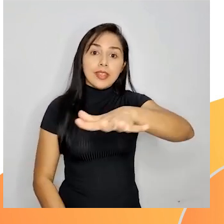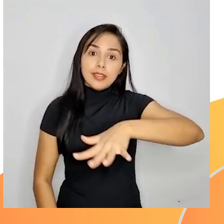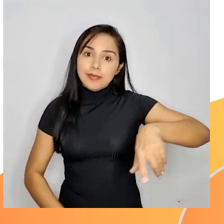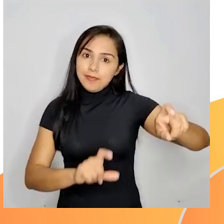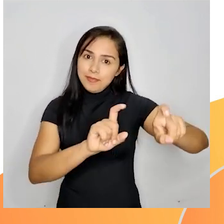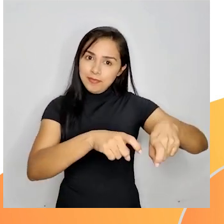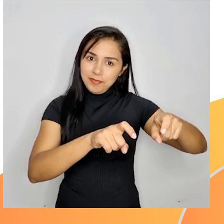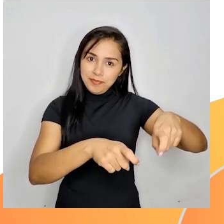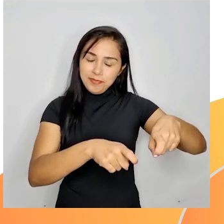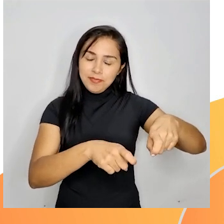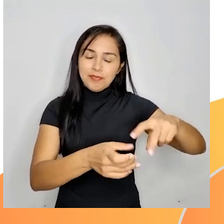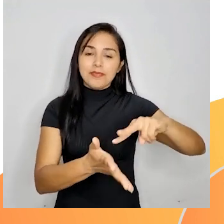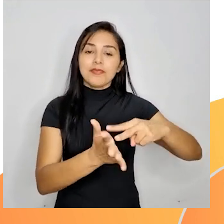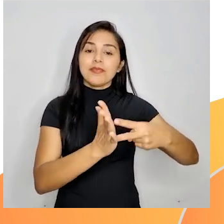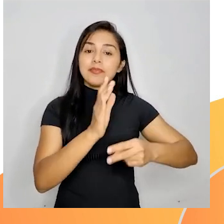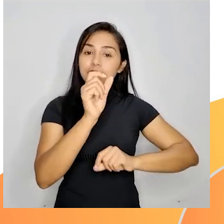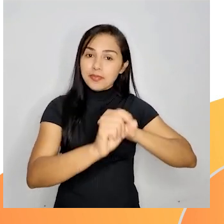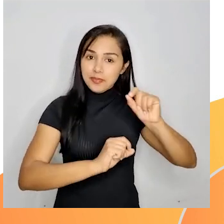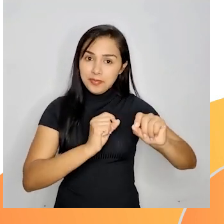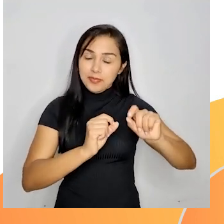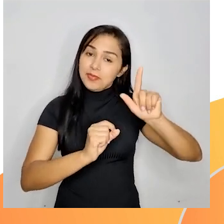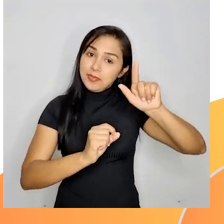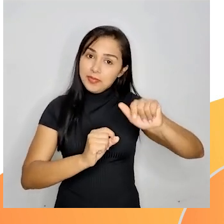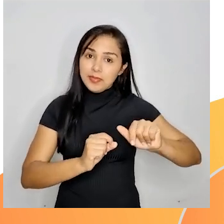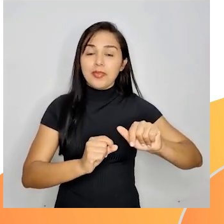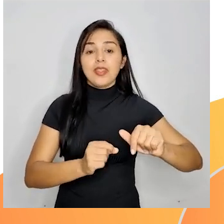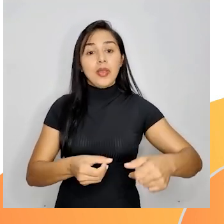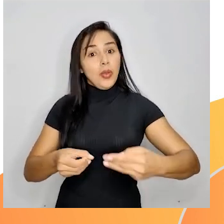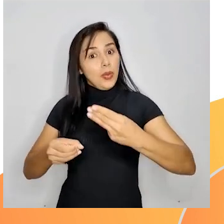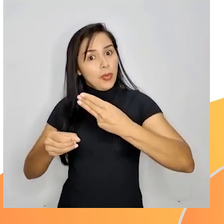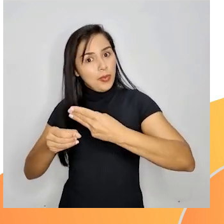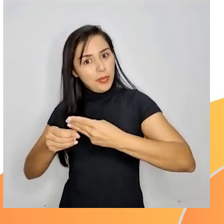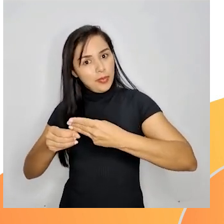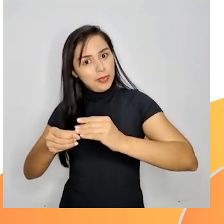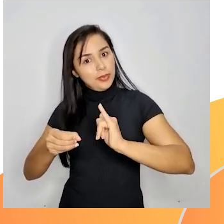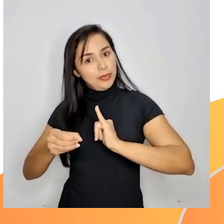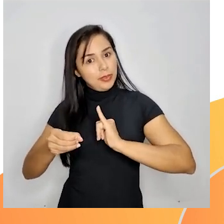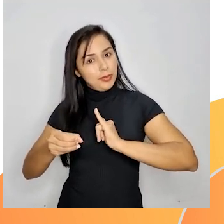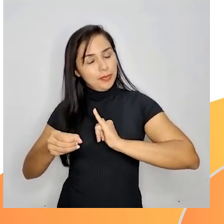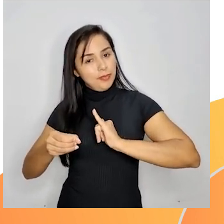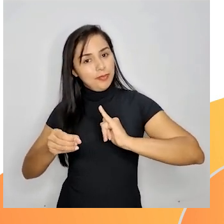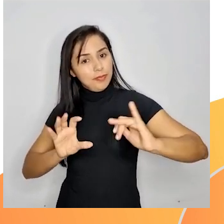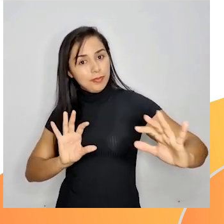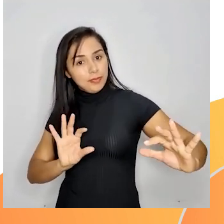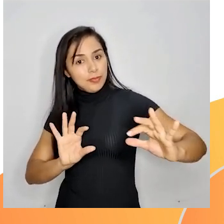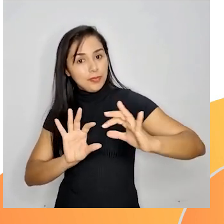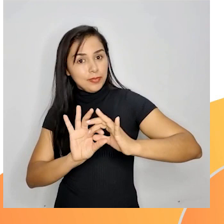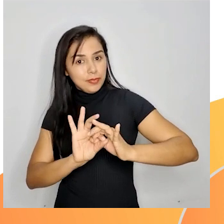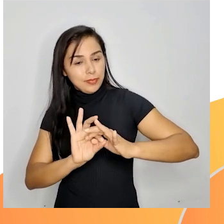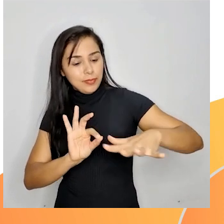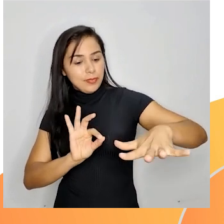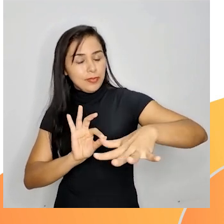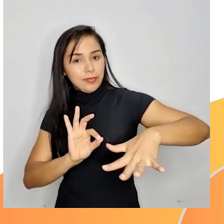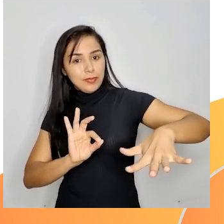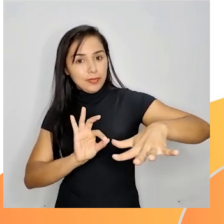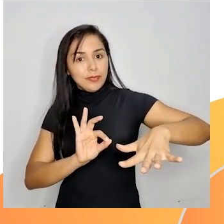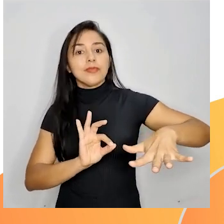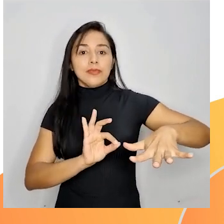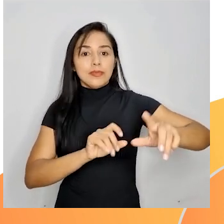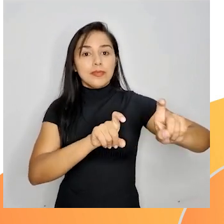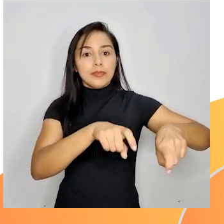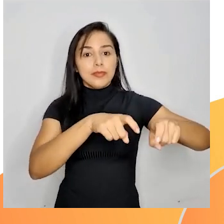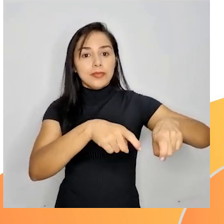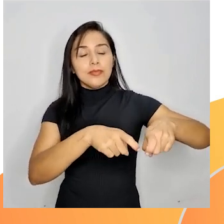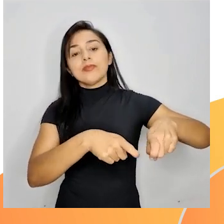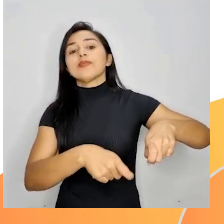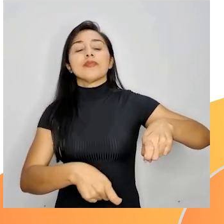Logo, a gente está falando do município de Imperatriz. Por quê? Porque essa notícia ela está